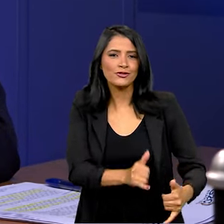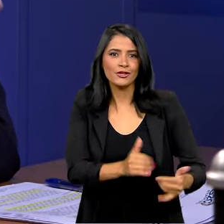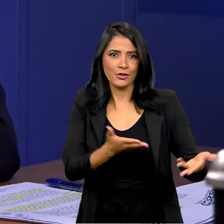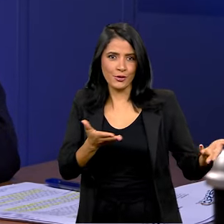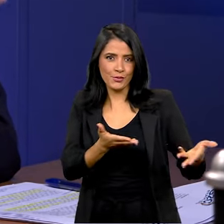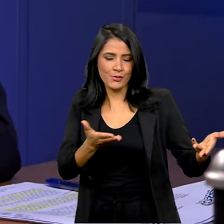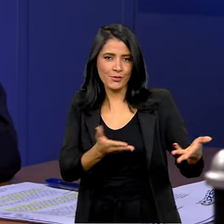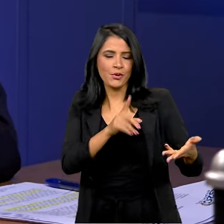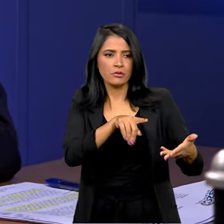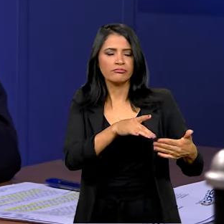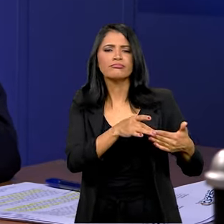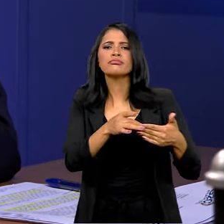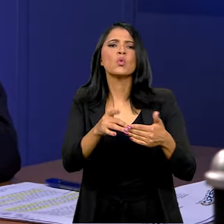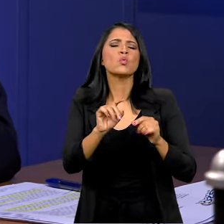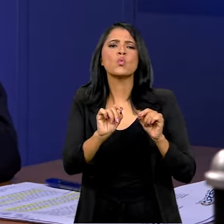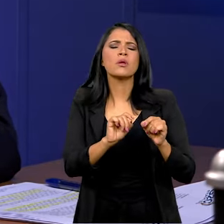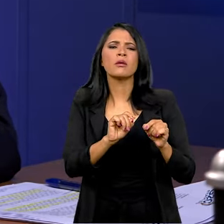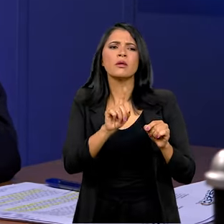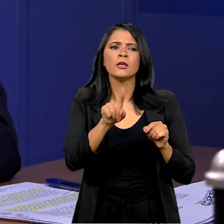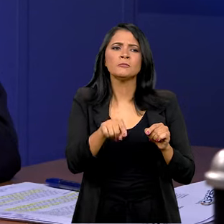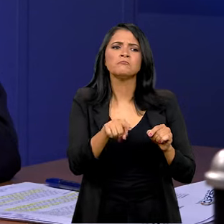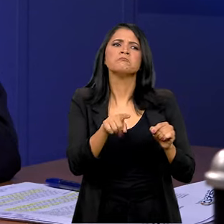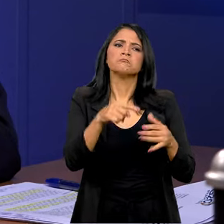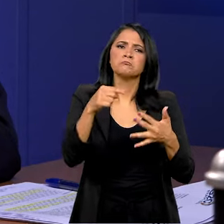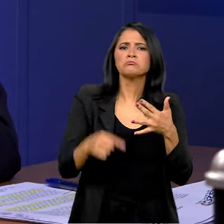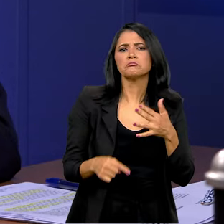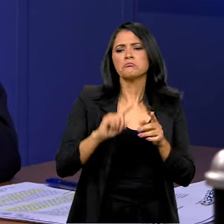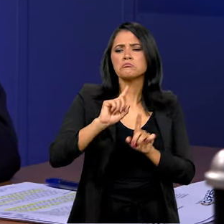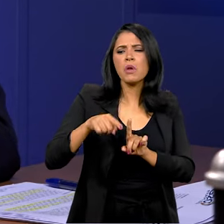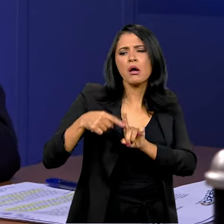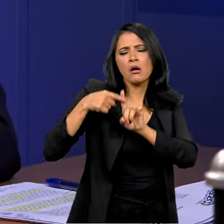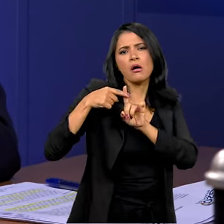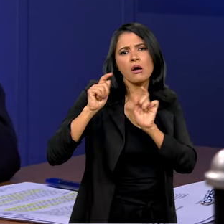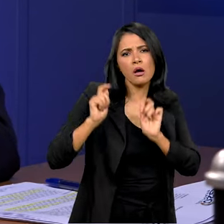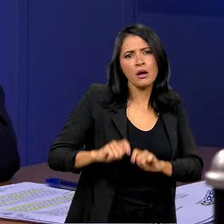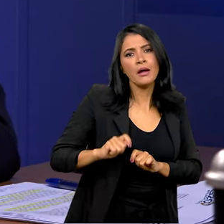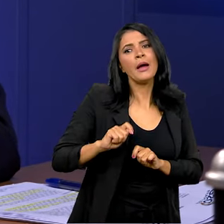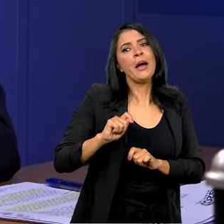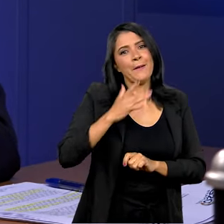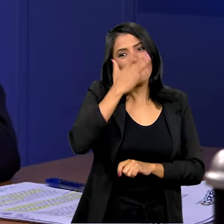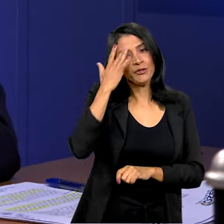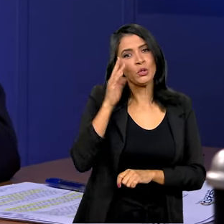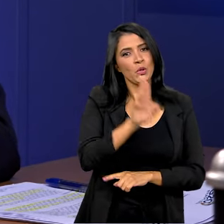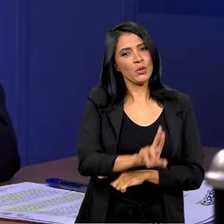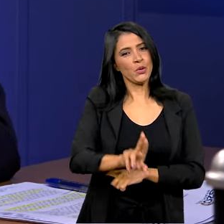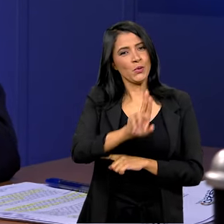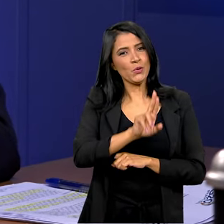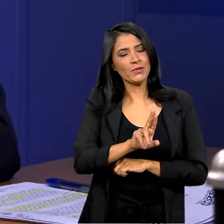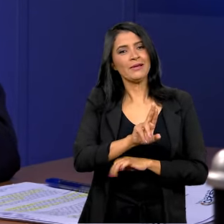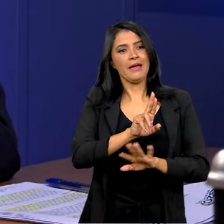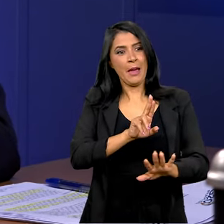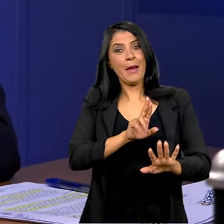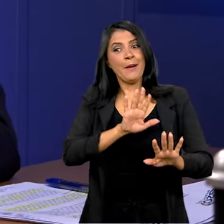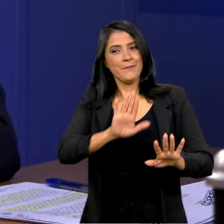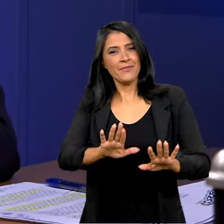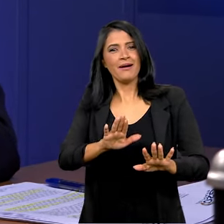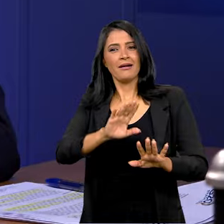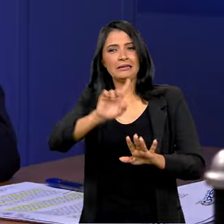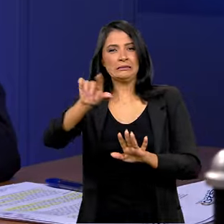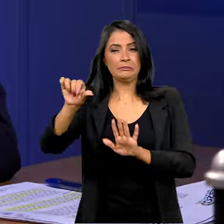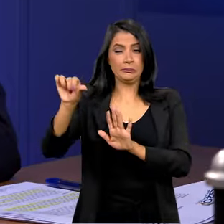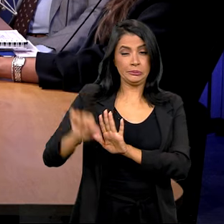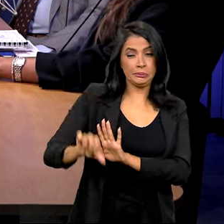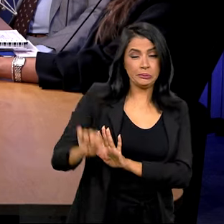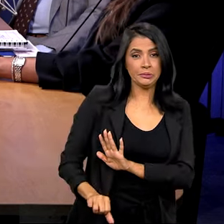eh traz eh benefícios eh para quem usa mas muitos malefícios que são